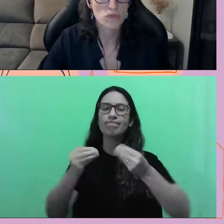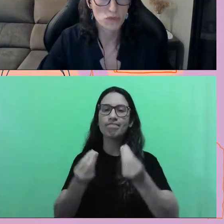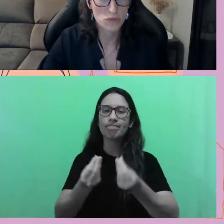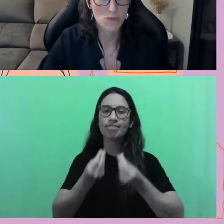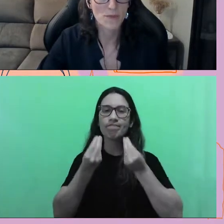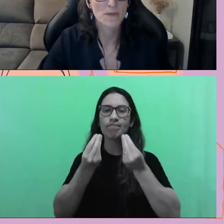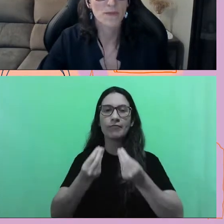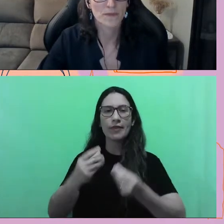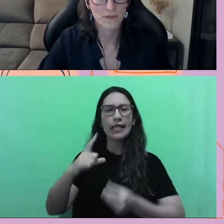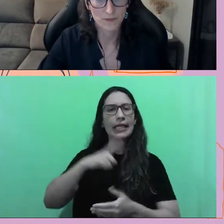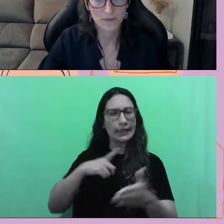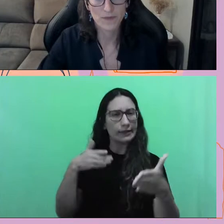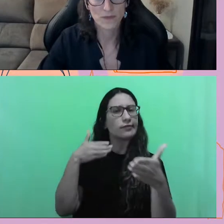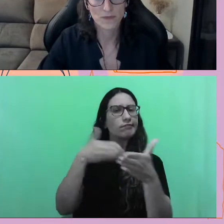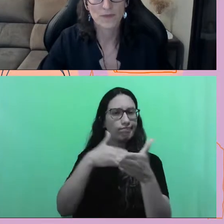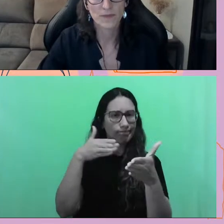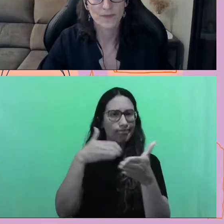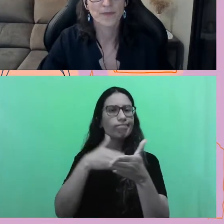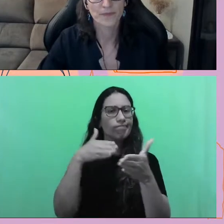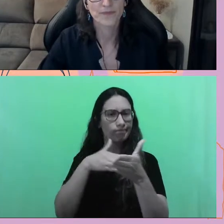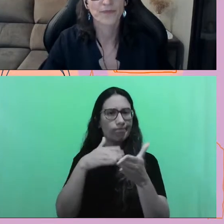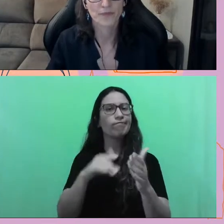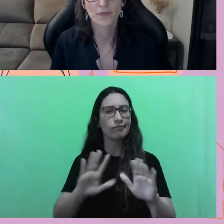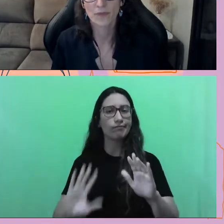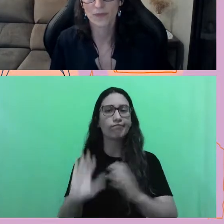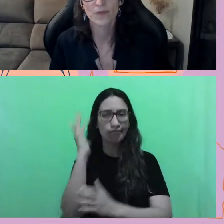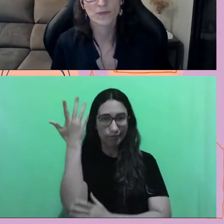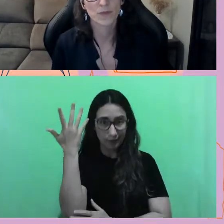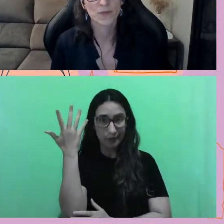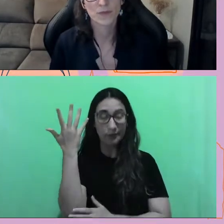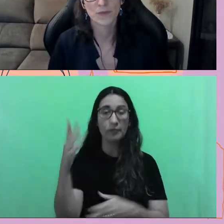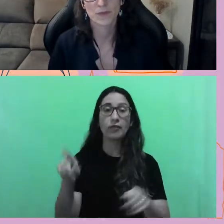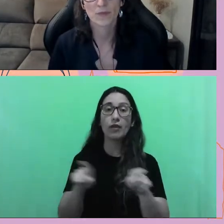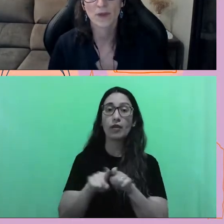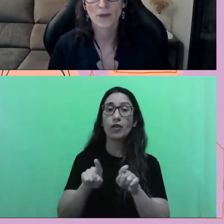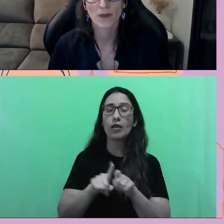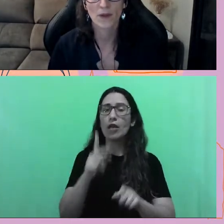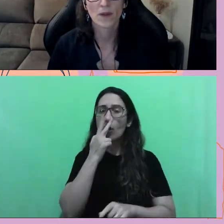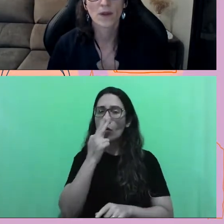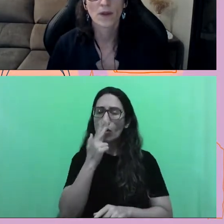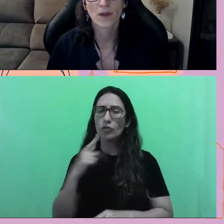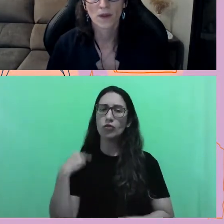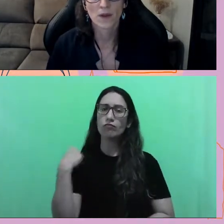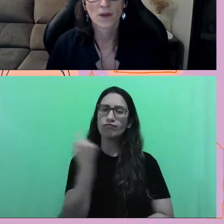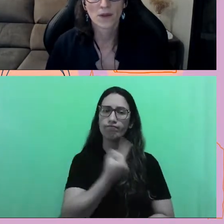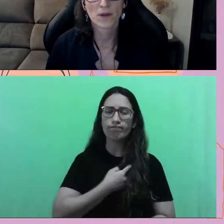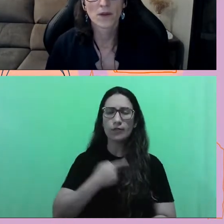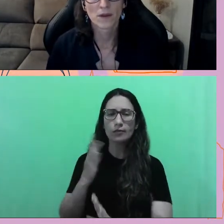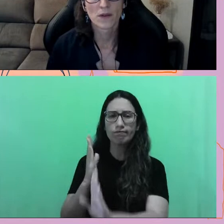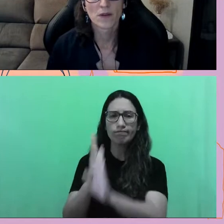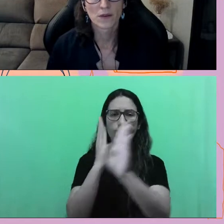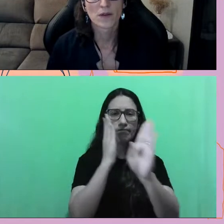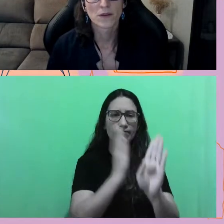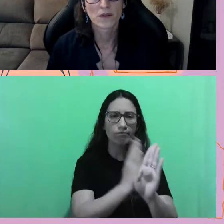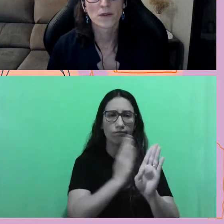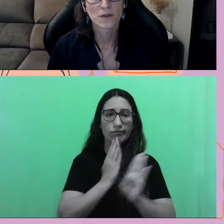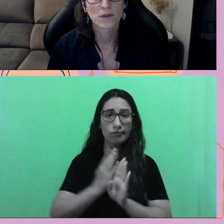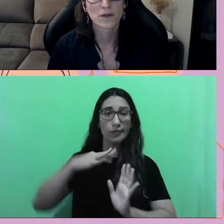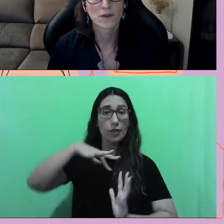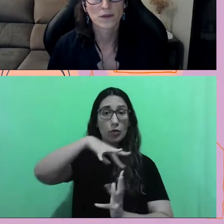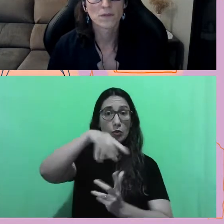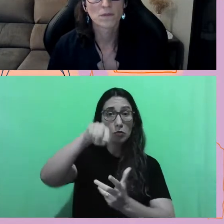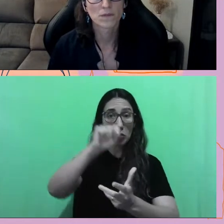tem algumas barreiras a mais, né? É, acho que a gente consegue identificar que o mundo